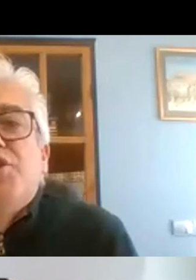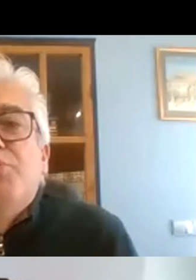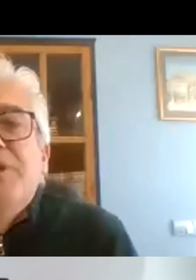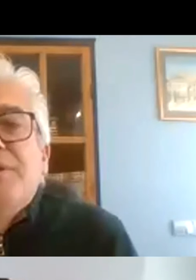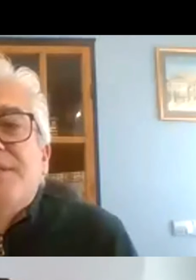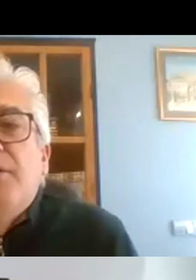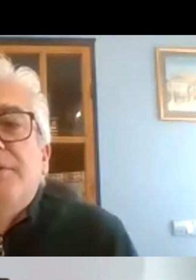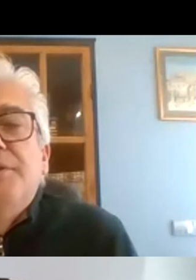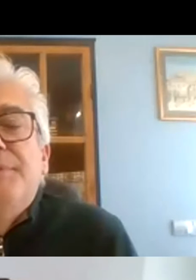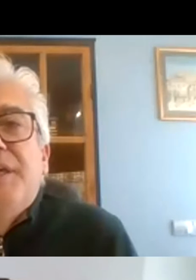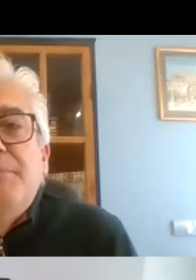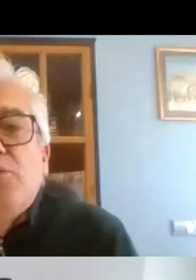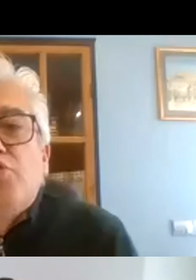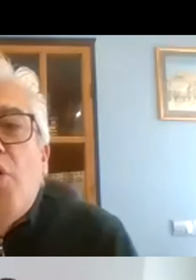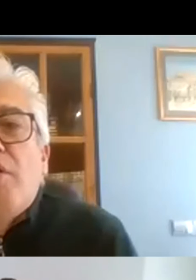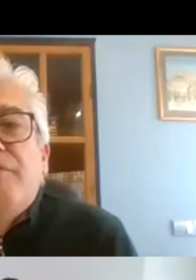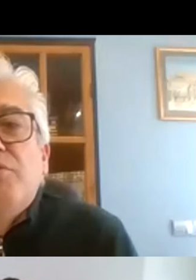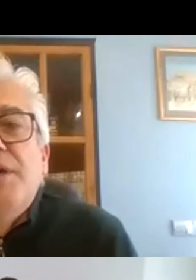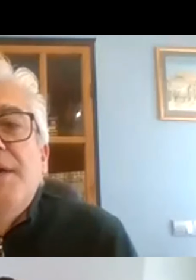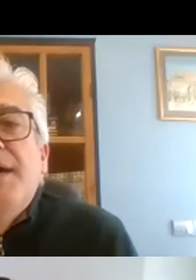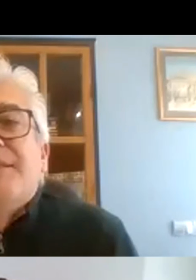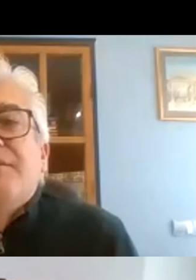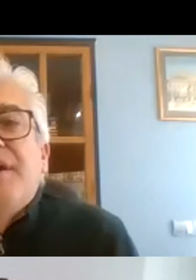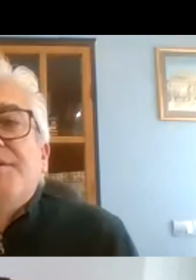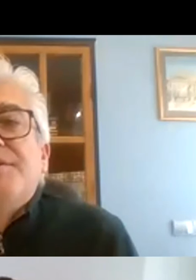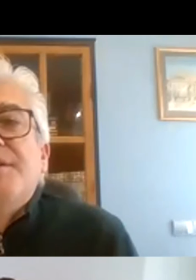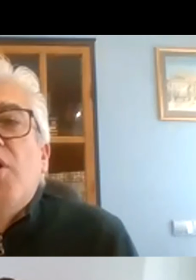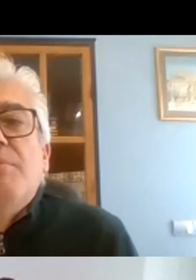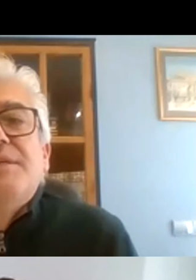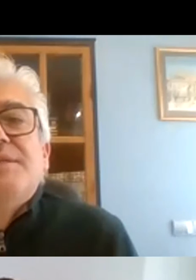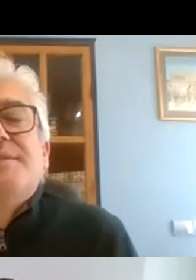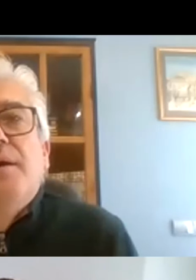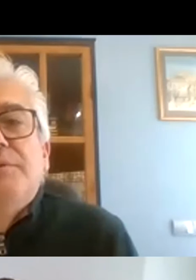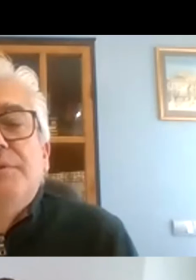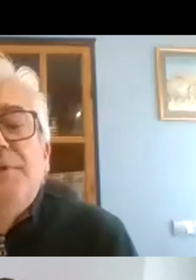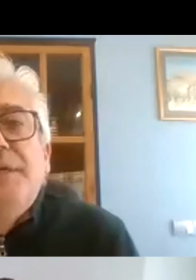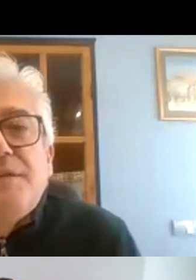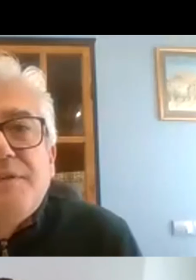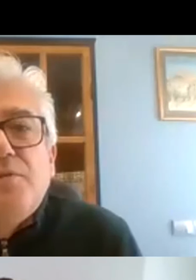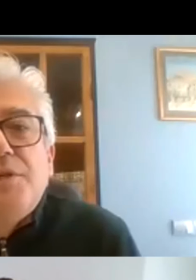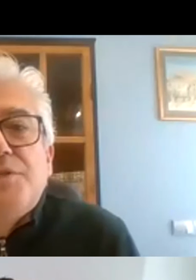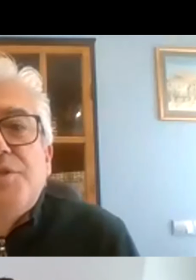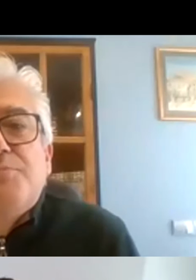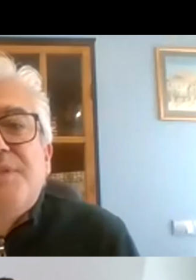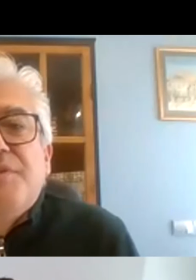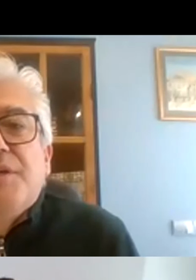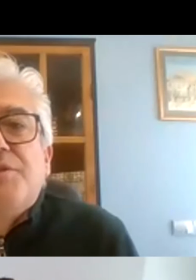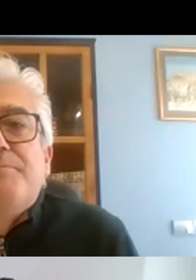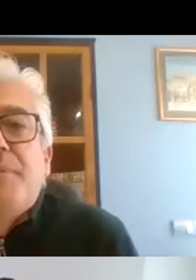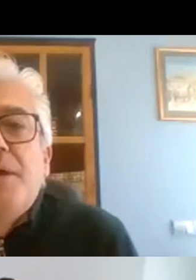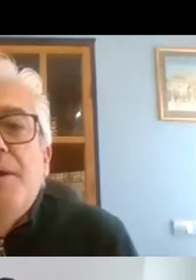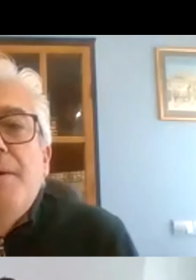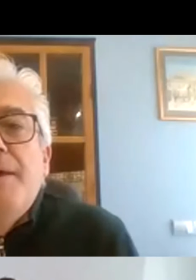a disponibilização de medicamentos órfãos através da normalização de intervenções